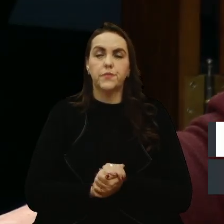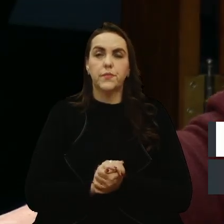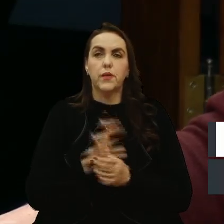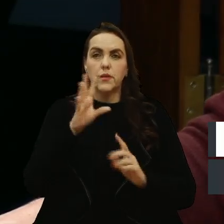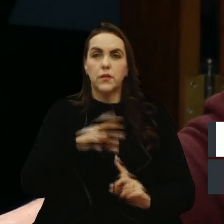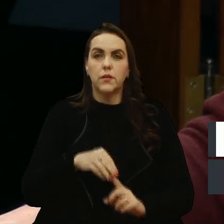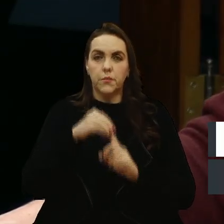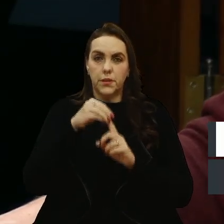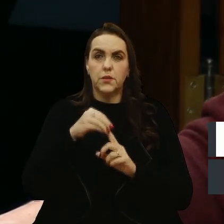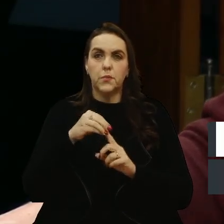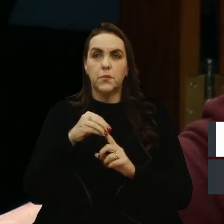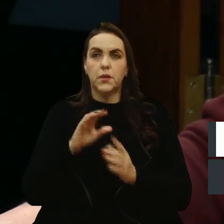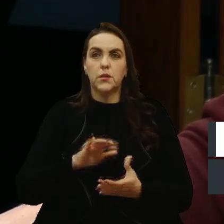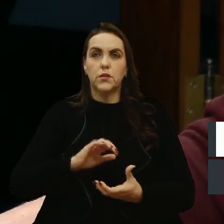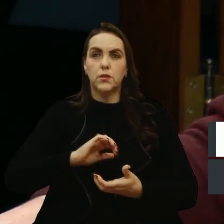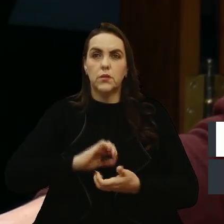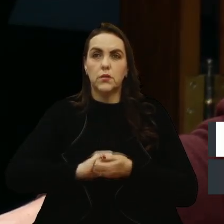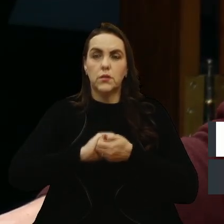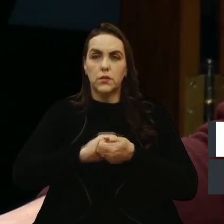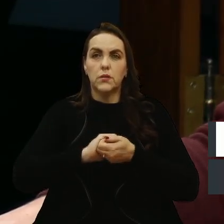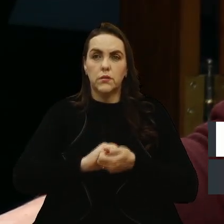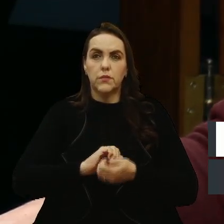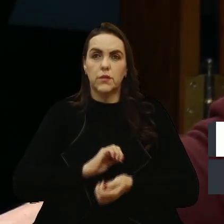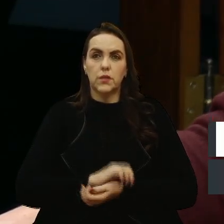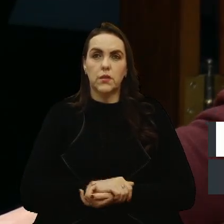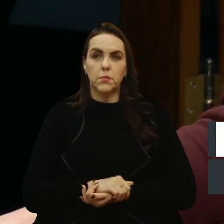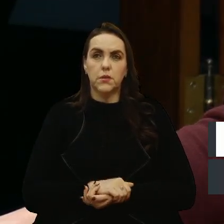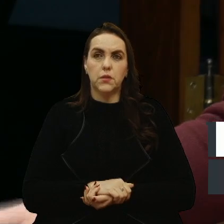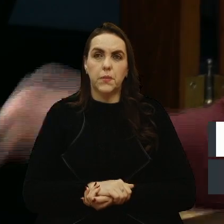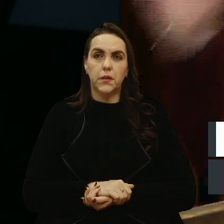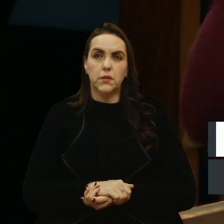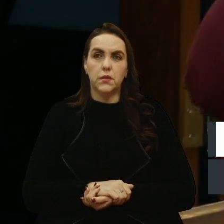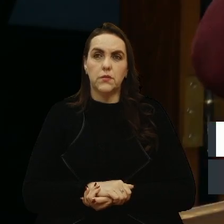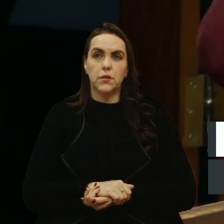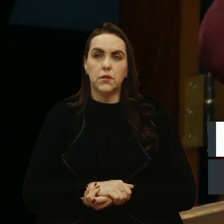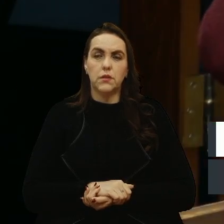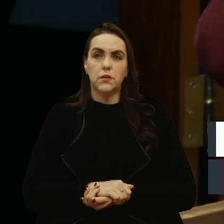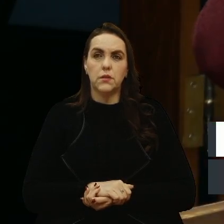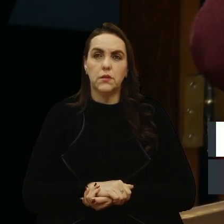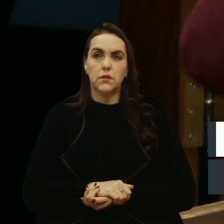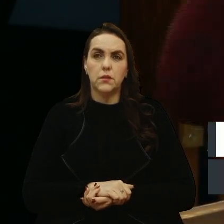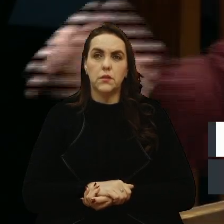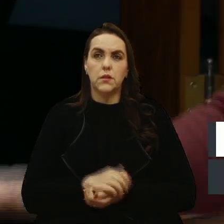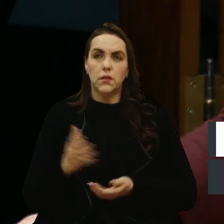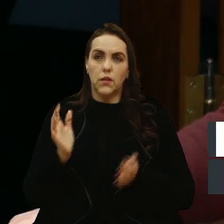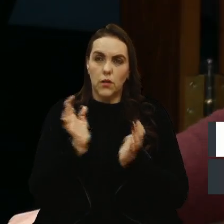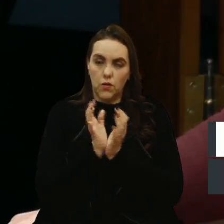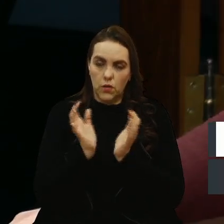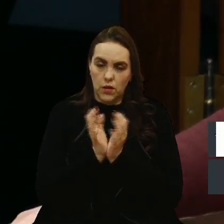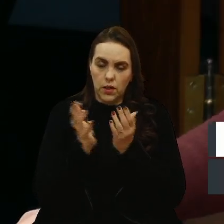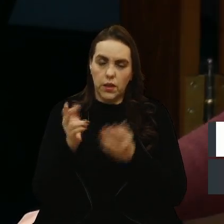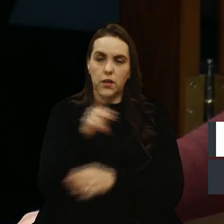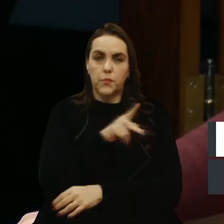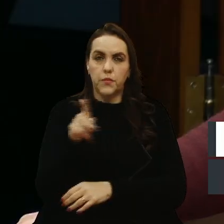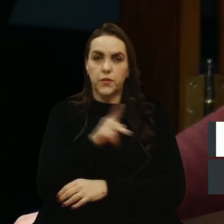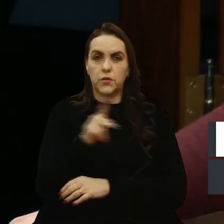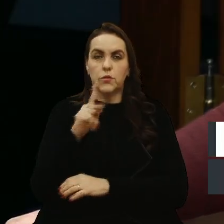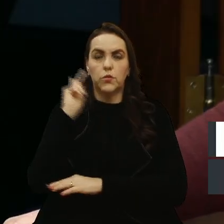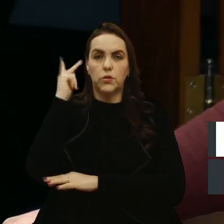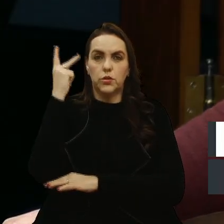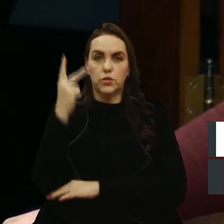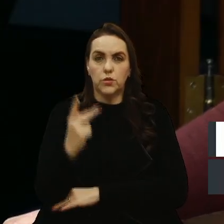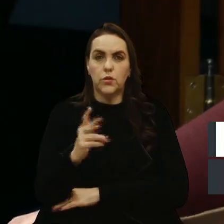cumprimentos vai ao meu colega, nobre vereador, professor, historiador, conhecedor